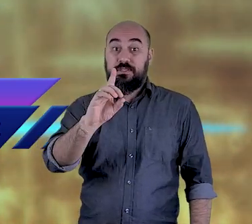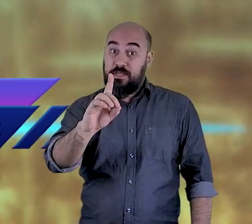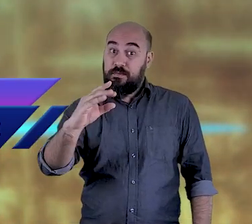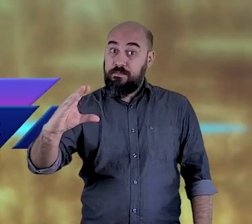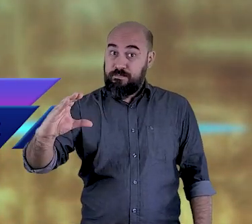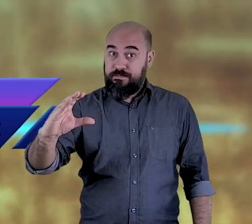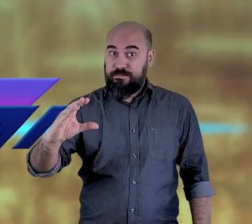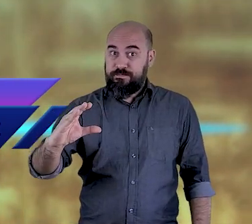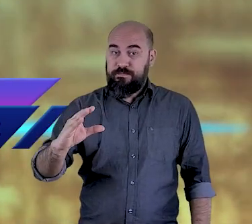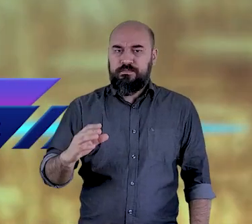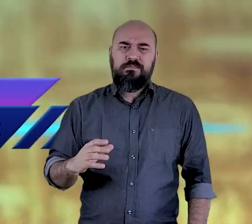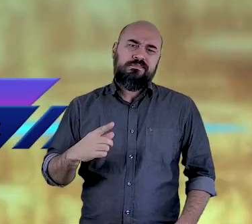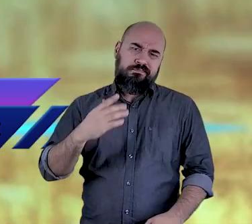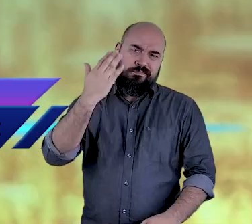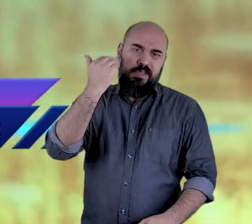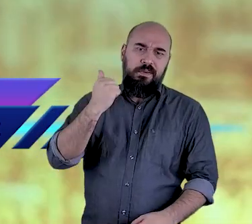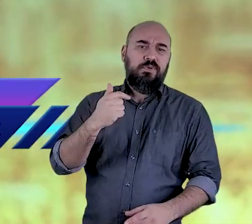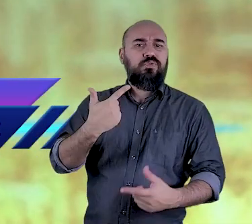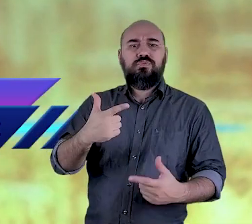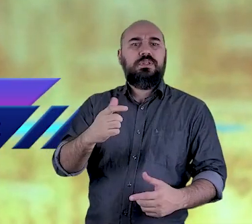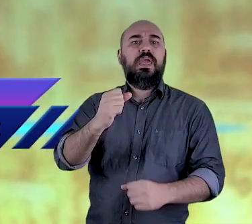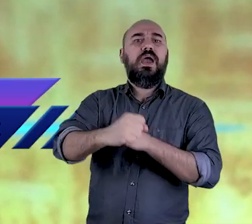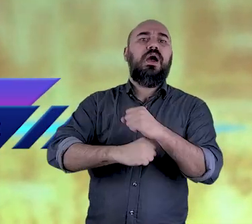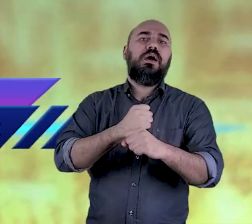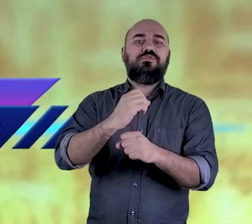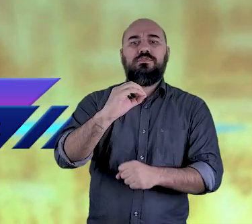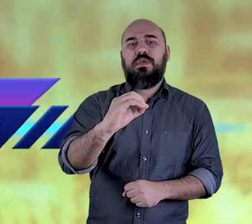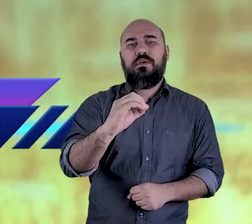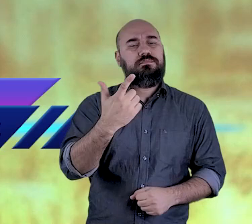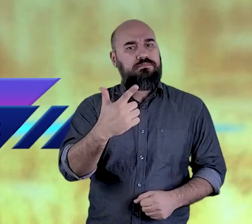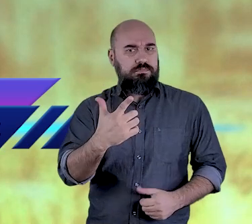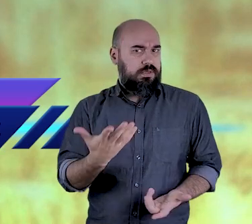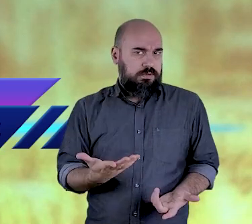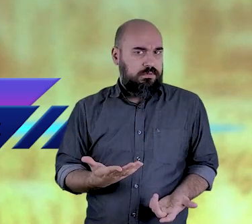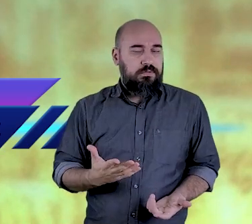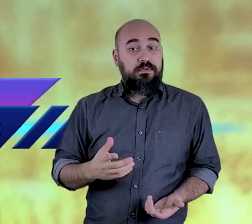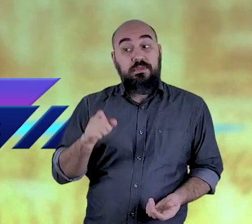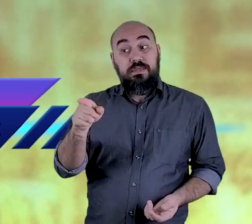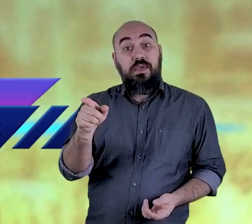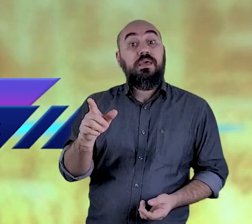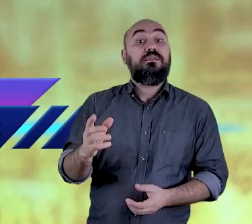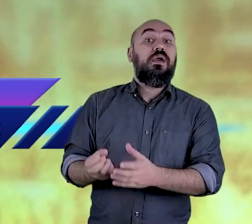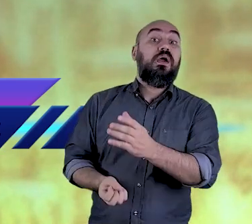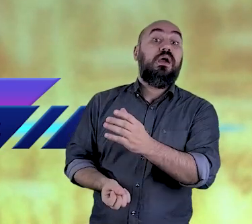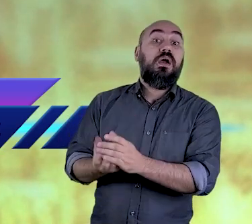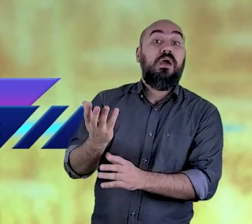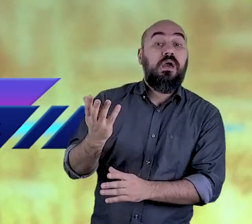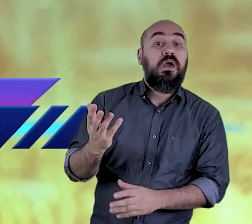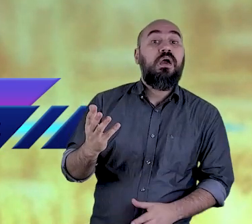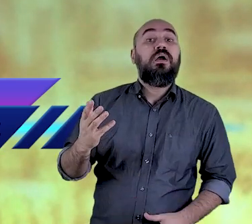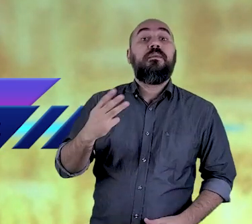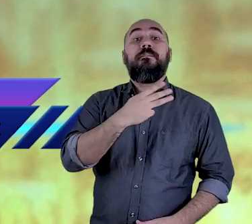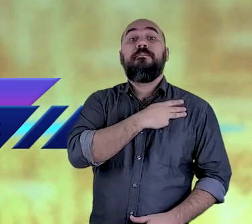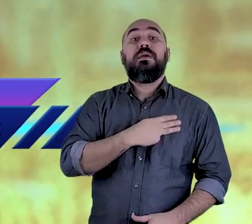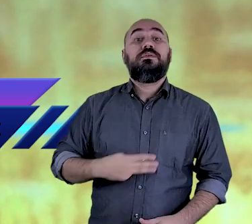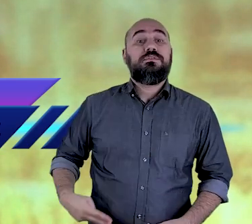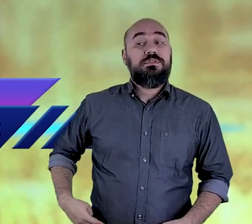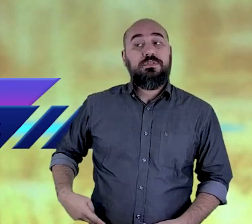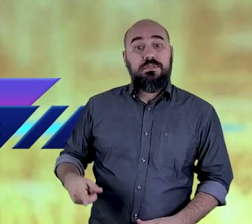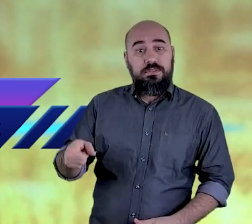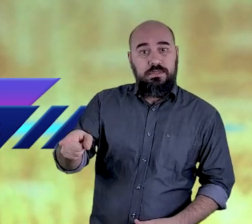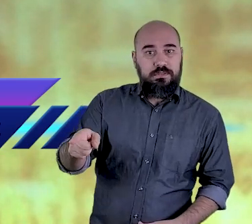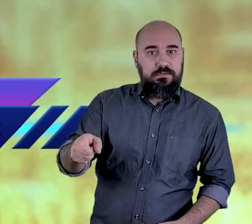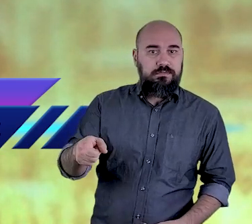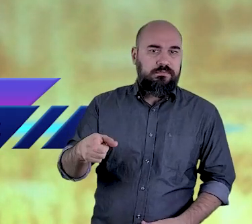profecia segundo a Bíblia neste ano 27 o Messias surgiria Messias é um termo